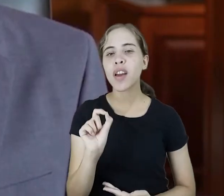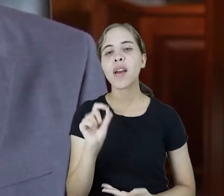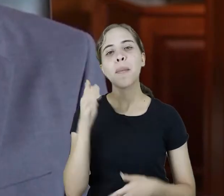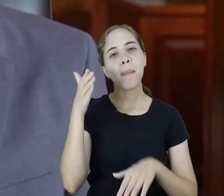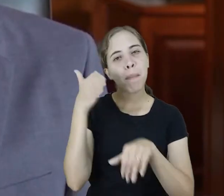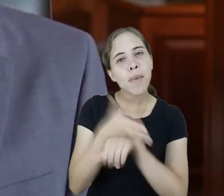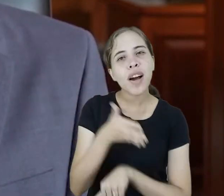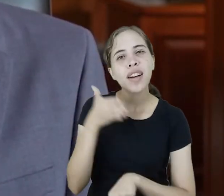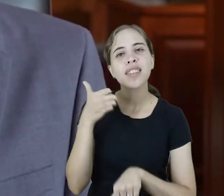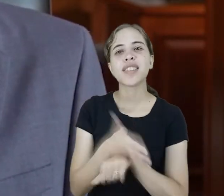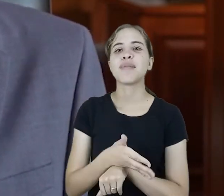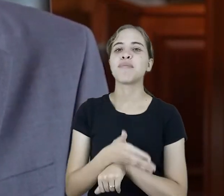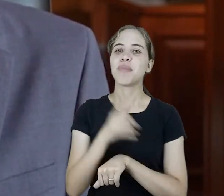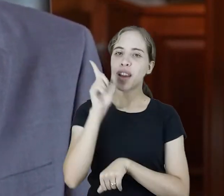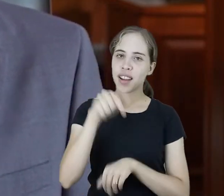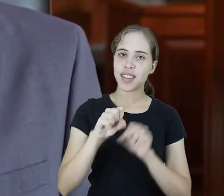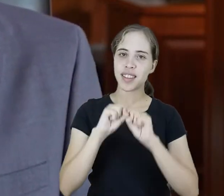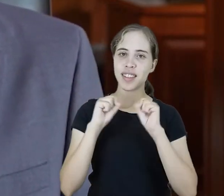Frequente o Instituto.